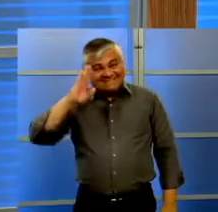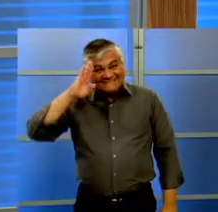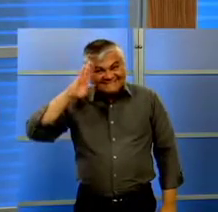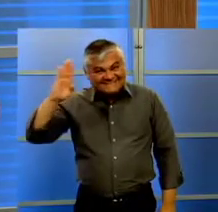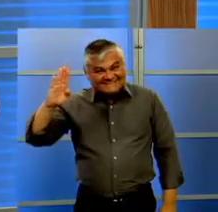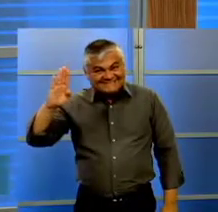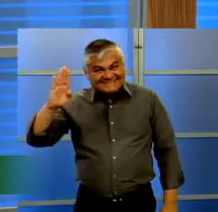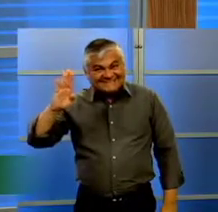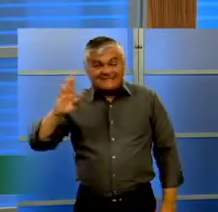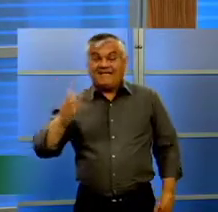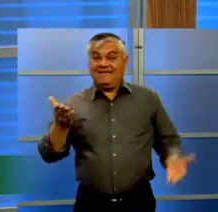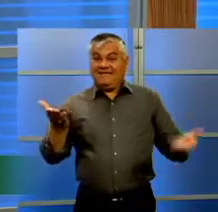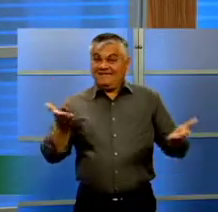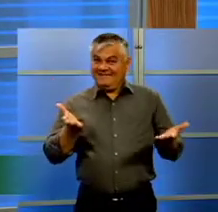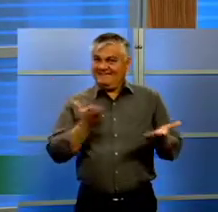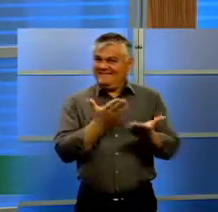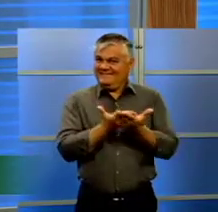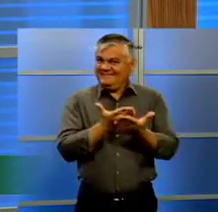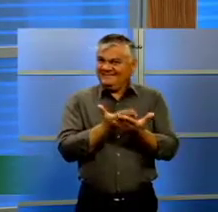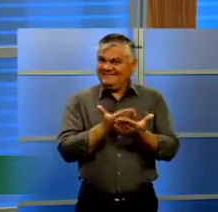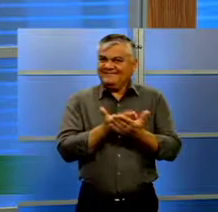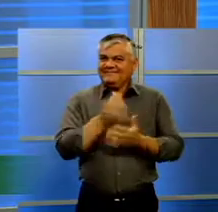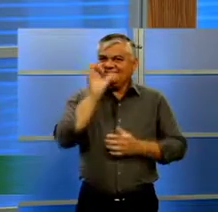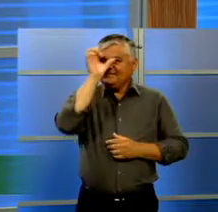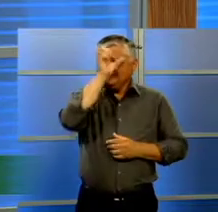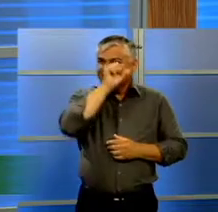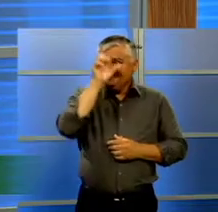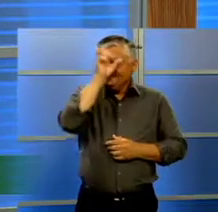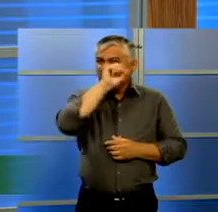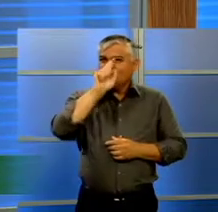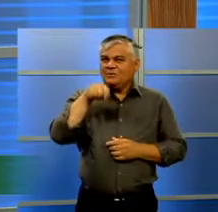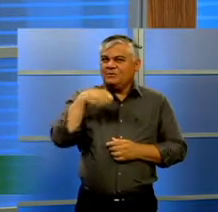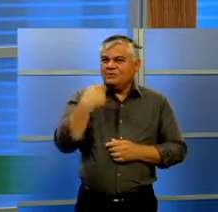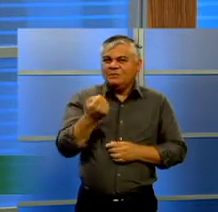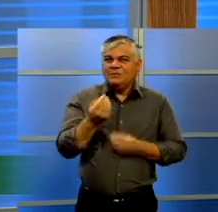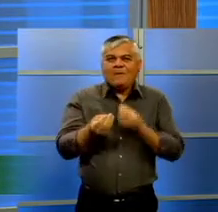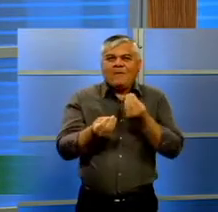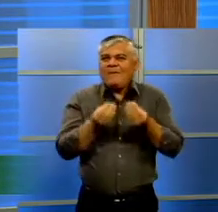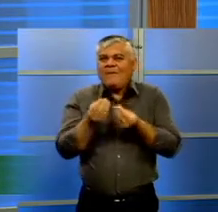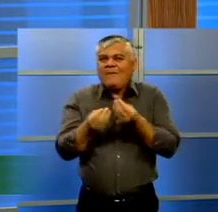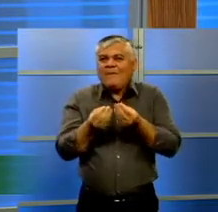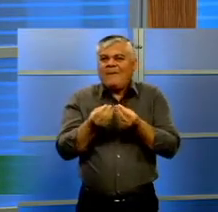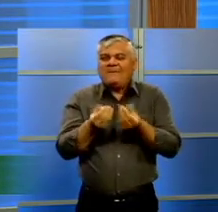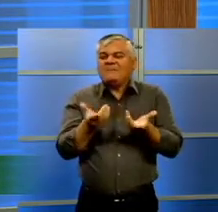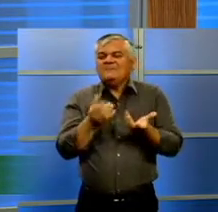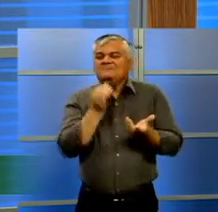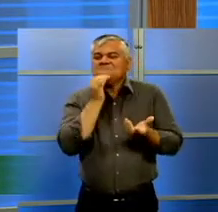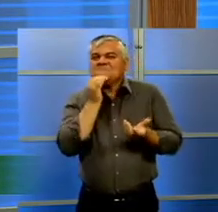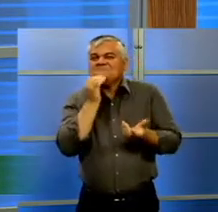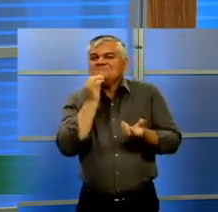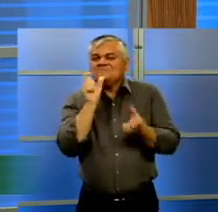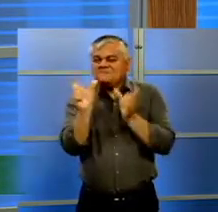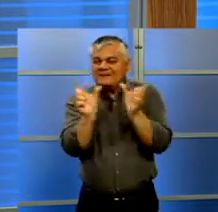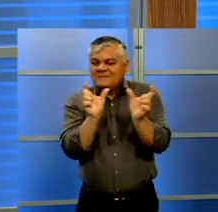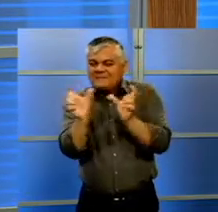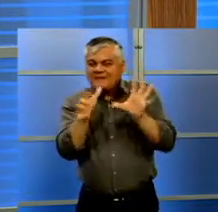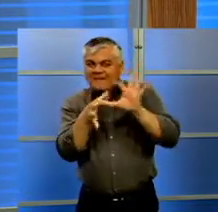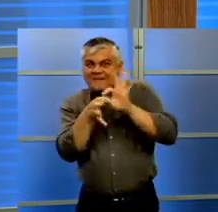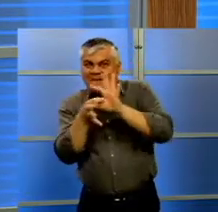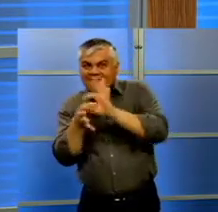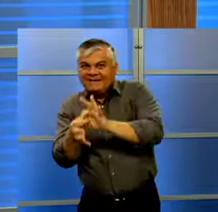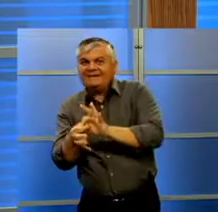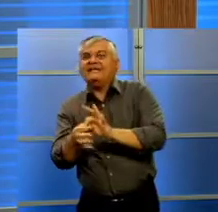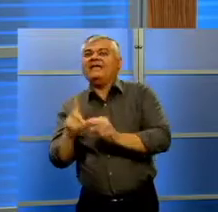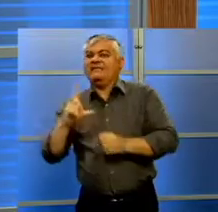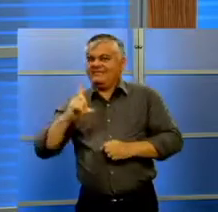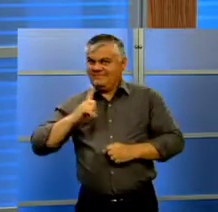Olá! Nessa aula vamos estudar alguns aspectos semânticos da Libras. Assim como todas as outras línguas, a Libras tem